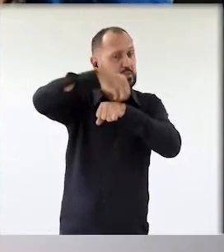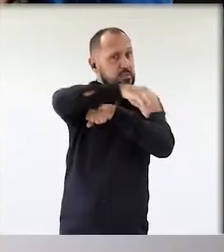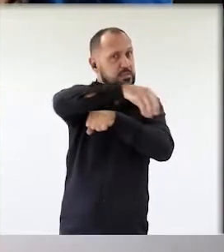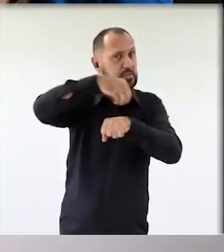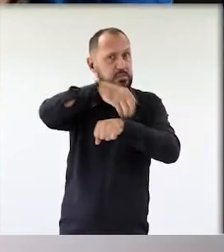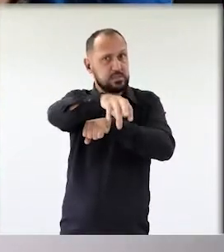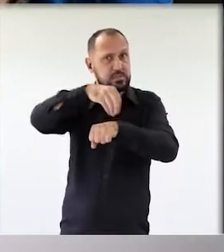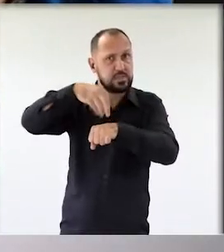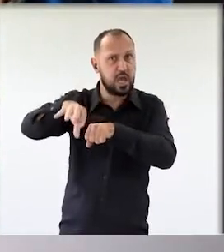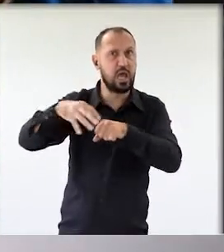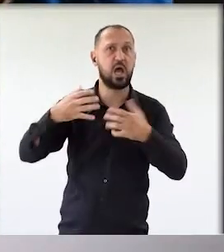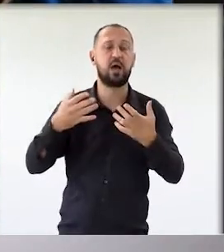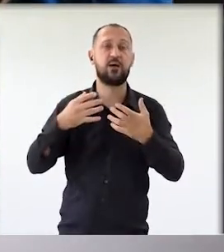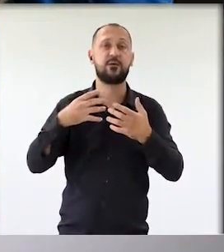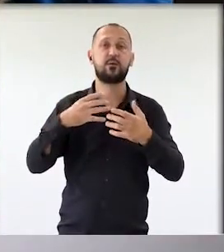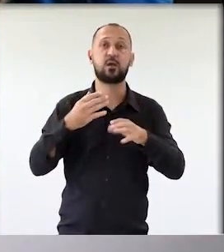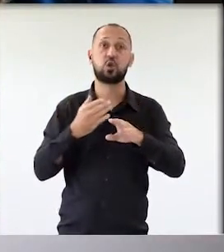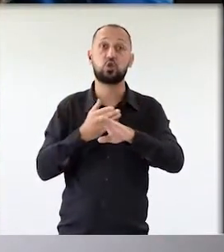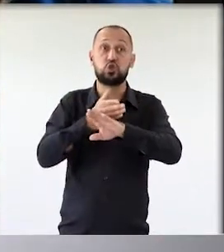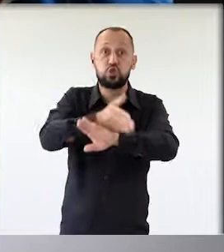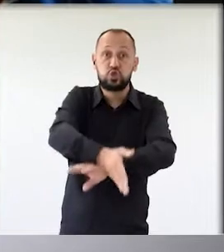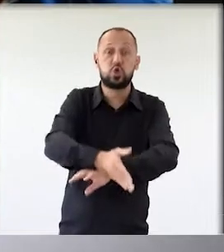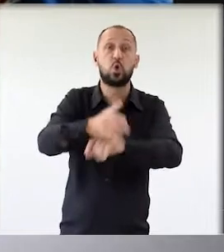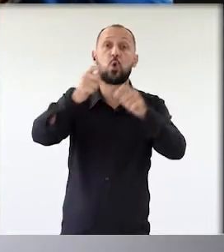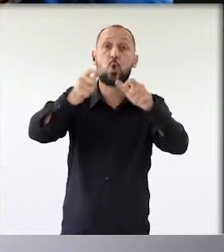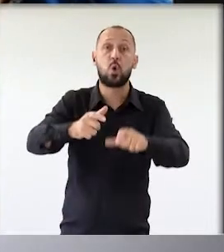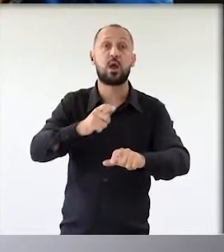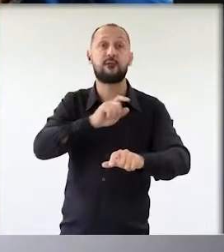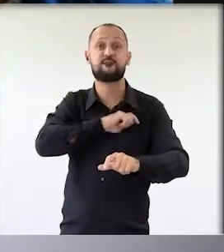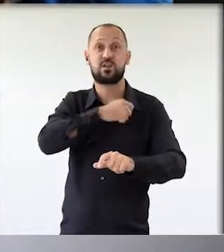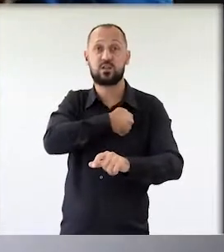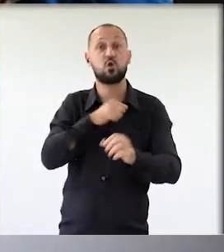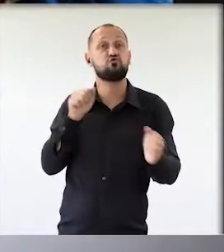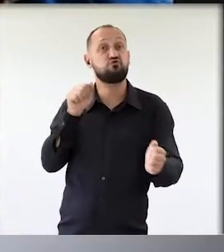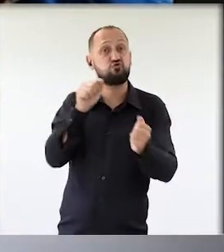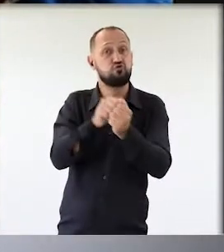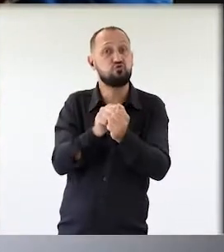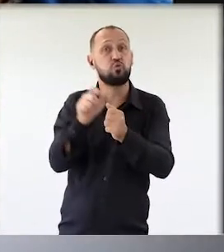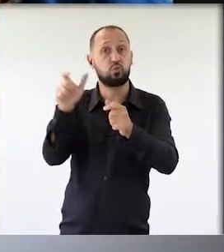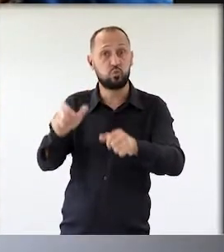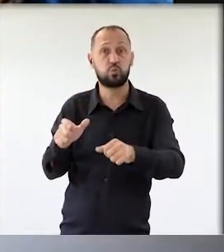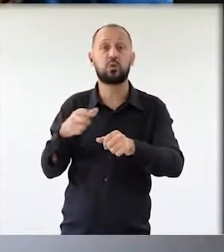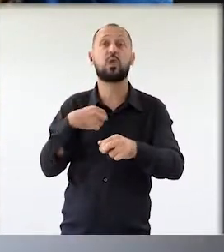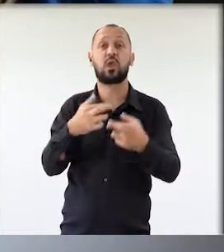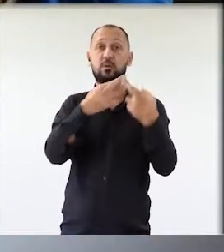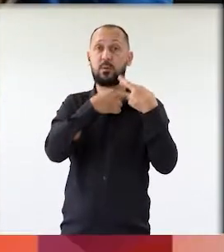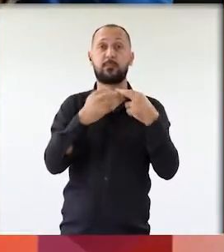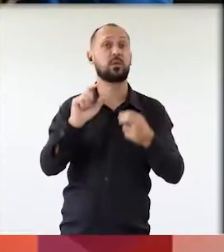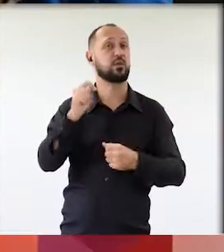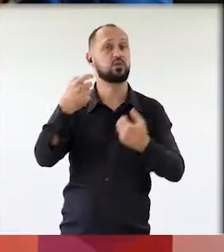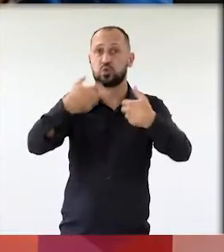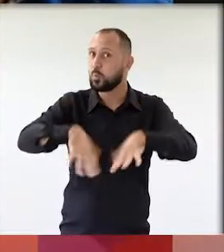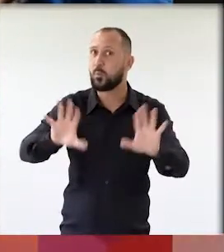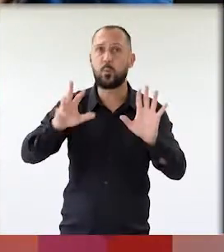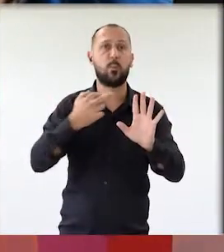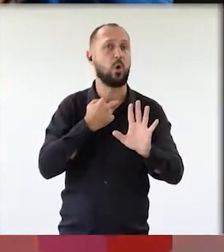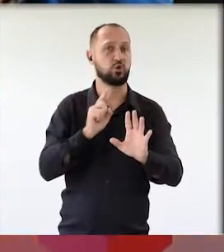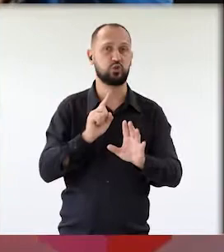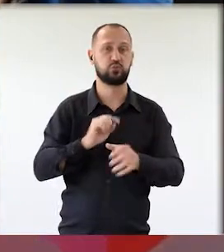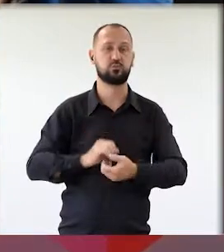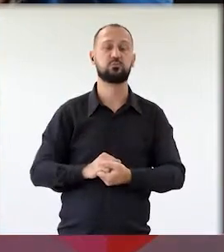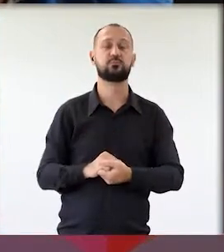de conscientização, de fiscalização, junto aos órgãos competentes, para que isso não